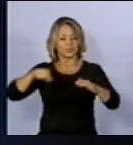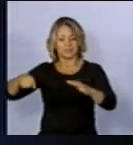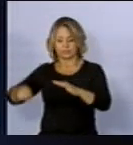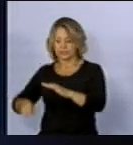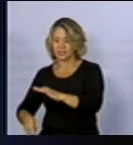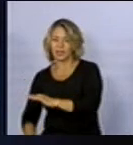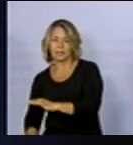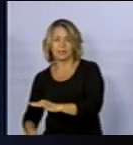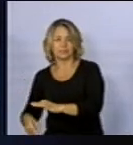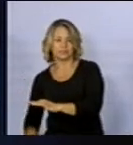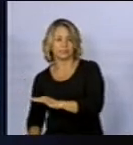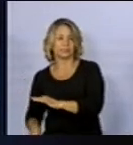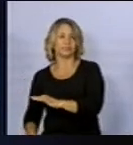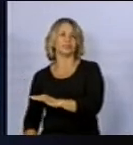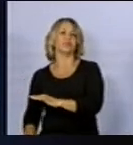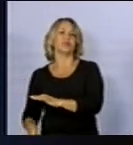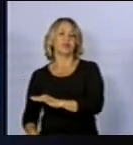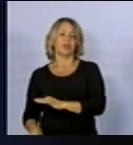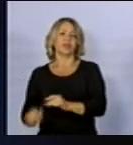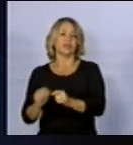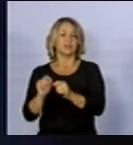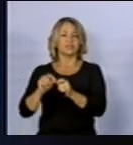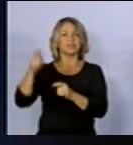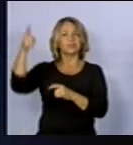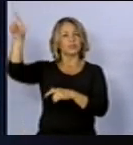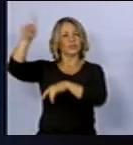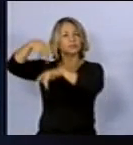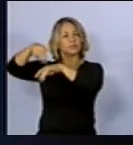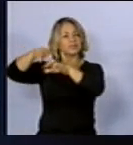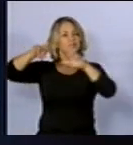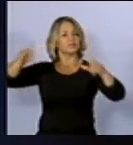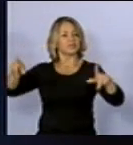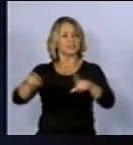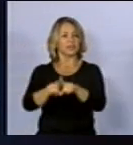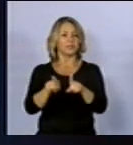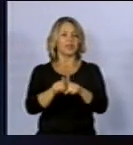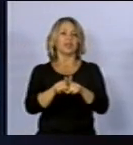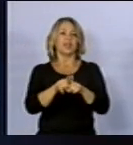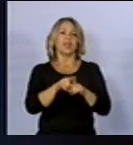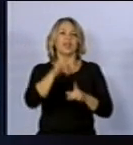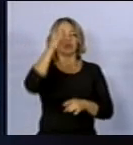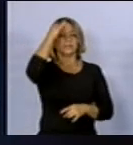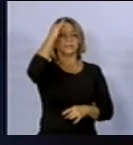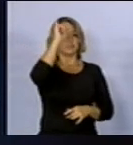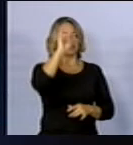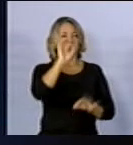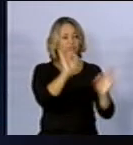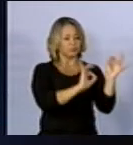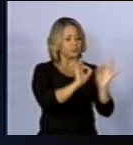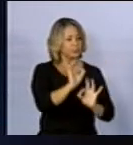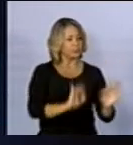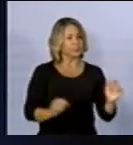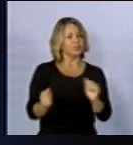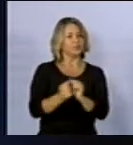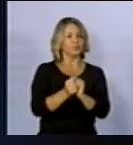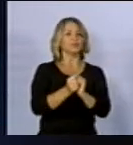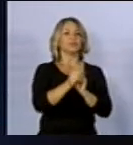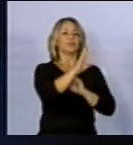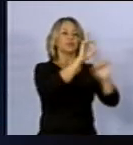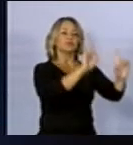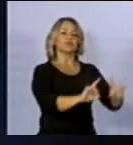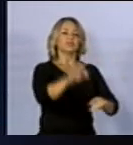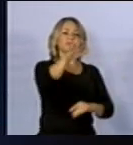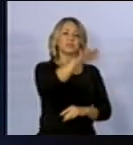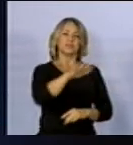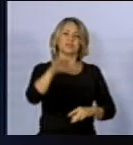linhas como se faz no primeiro mundo e medidas preventivas em diálogo com as regras do direito ambiental e das cidades